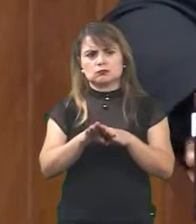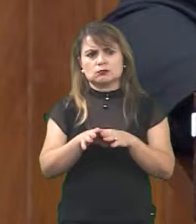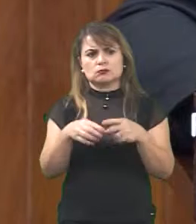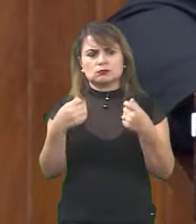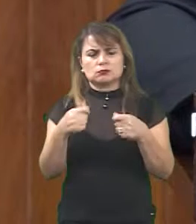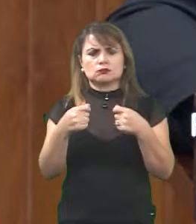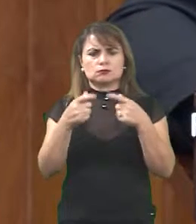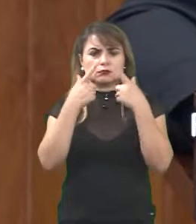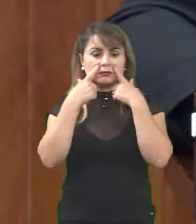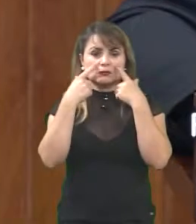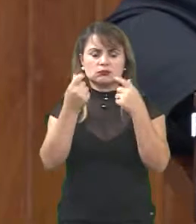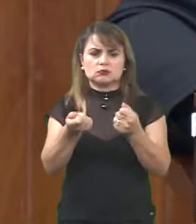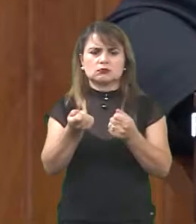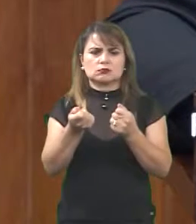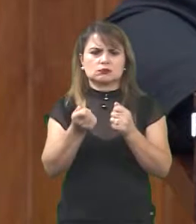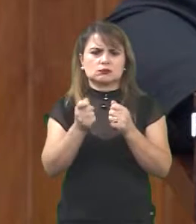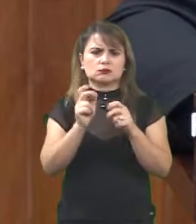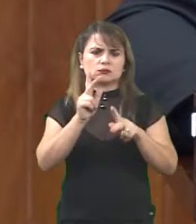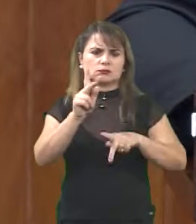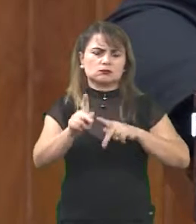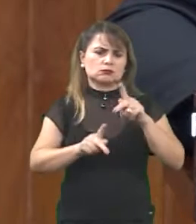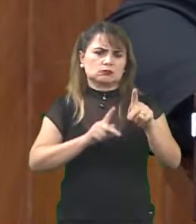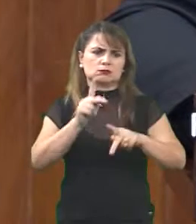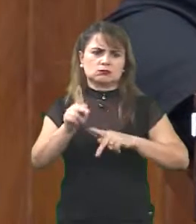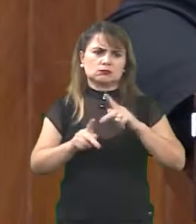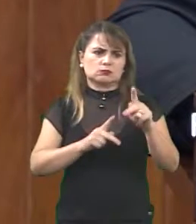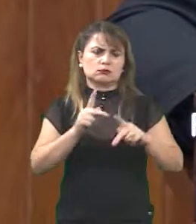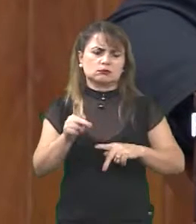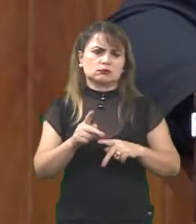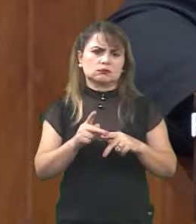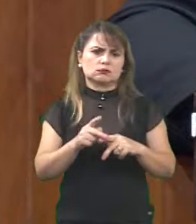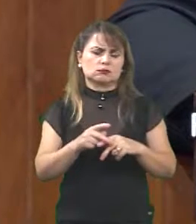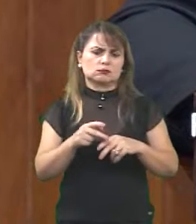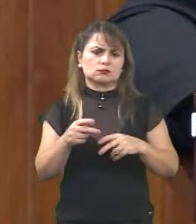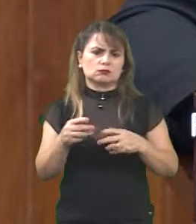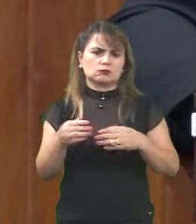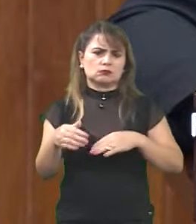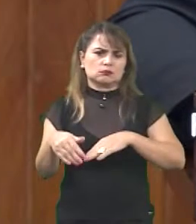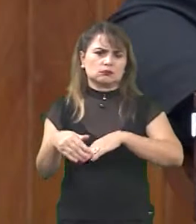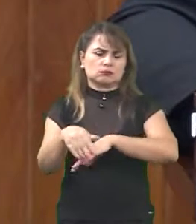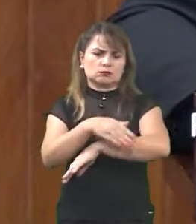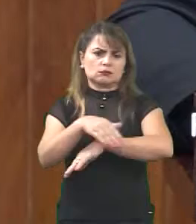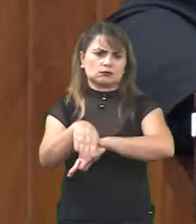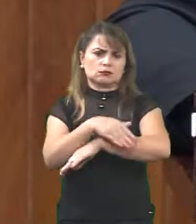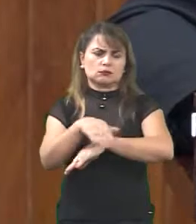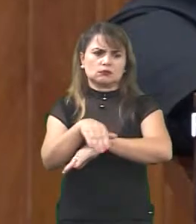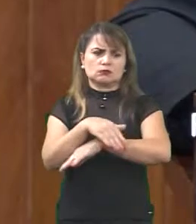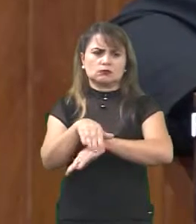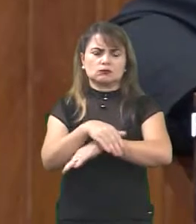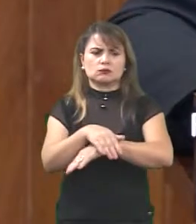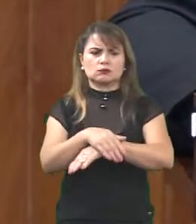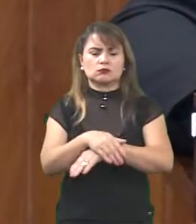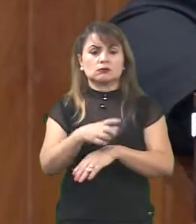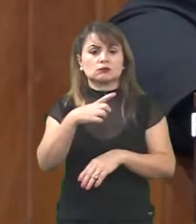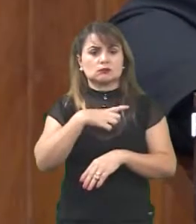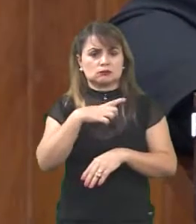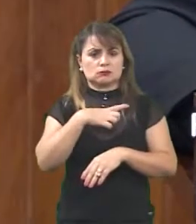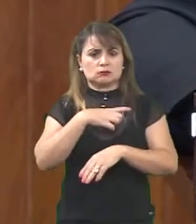dar uma atenção para aquele povo ali da Eliezer Rocha. Eu estive lá visitando, tem até